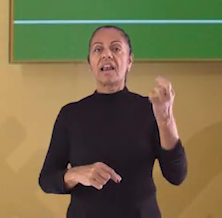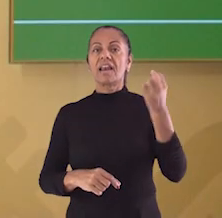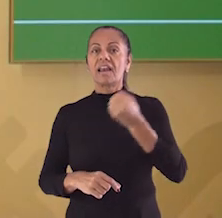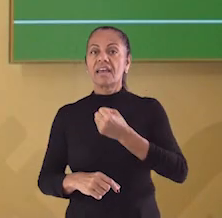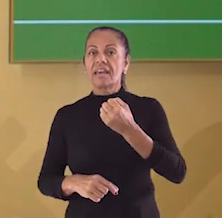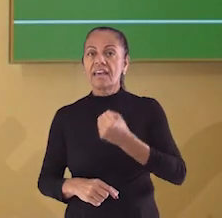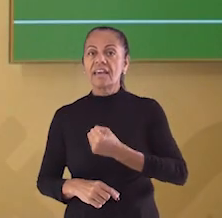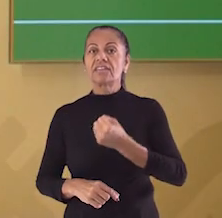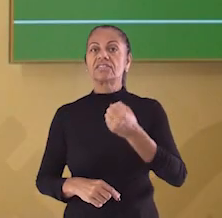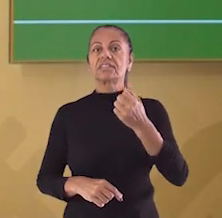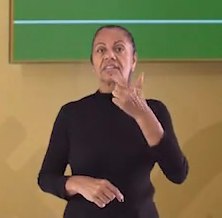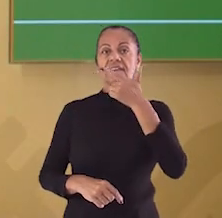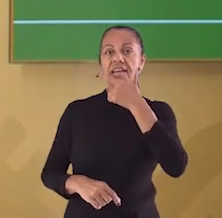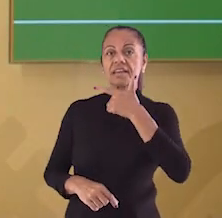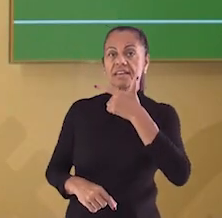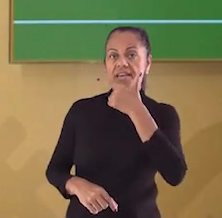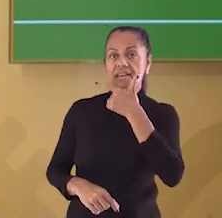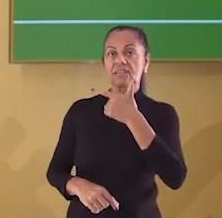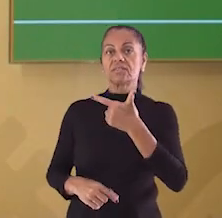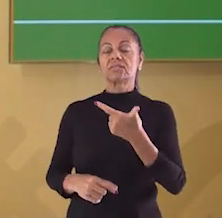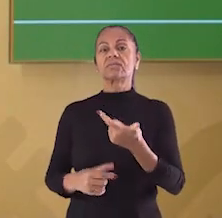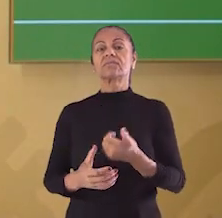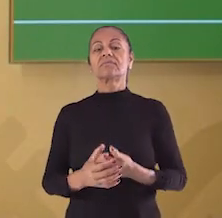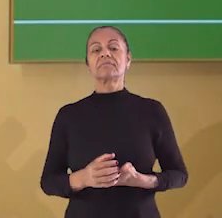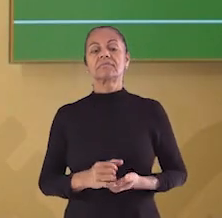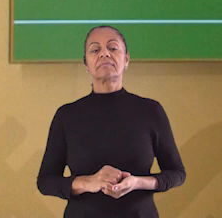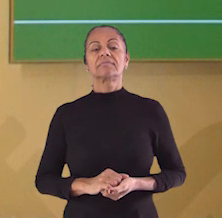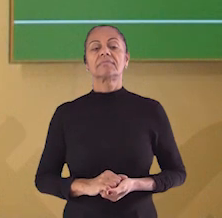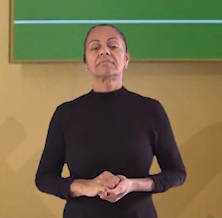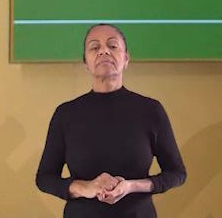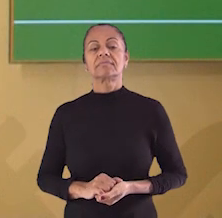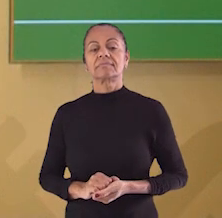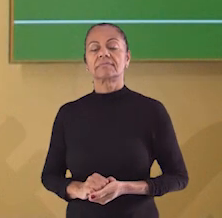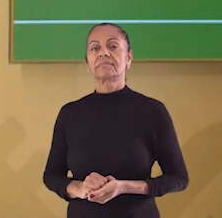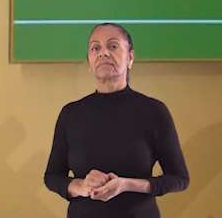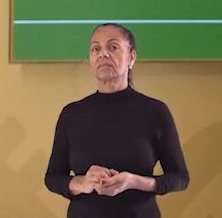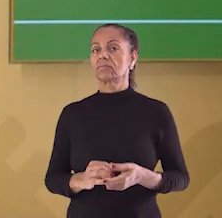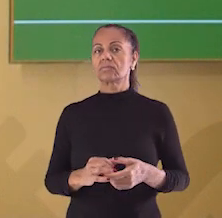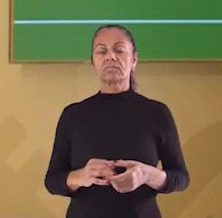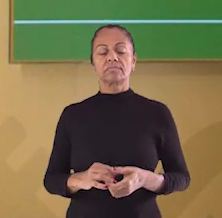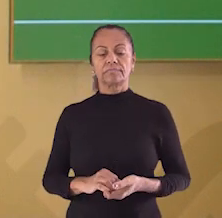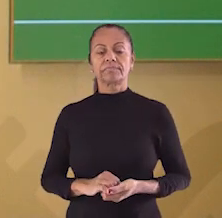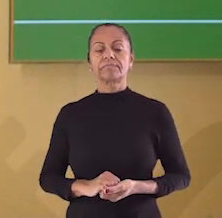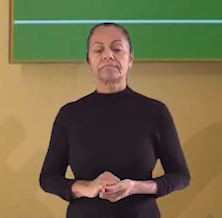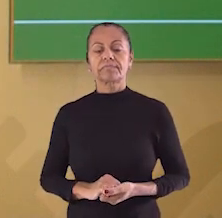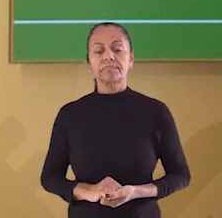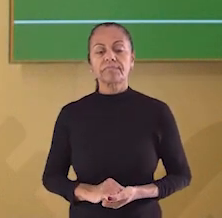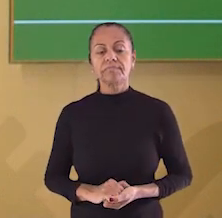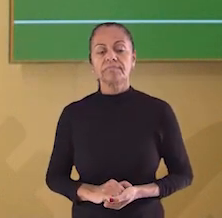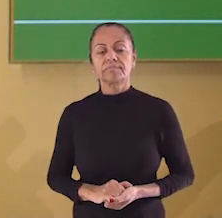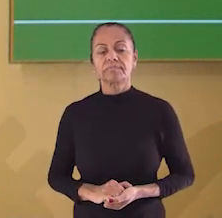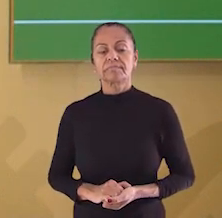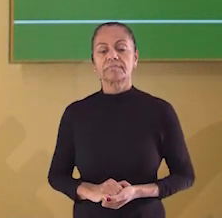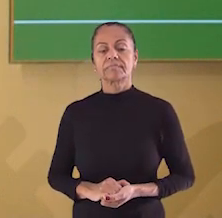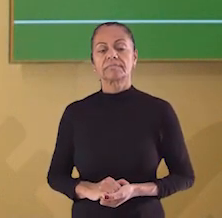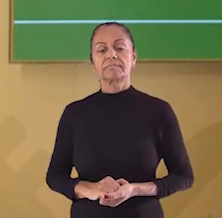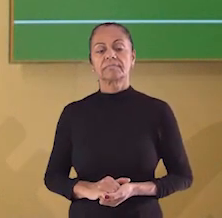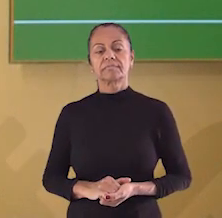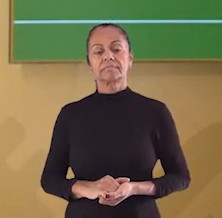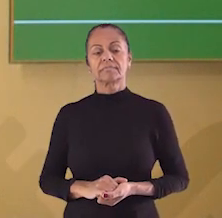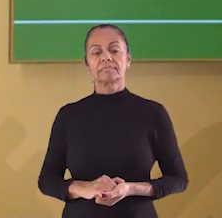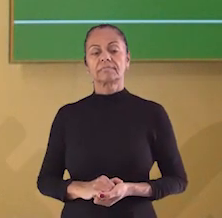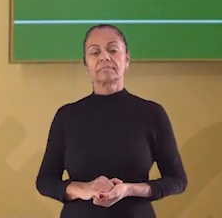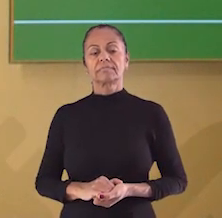proteínas, certo? Pois é, queijo também, né? Queijo também, o leite, o queijo, são todos